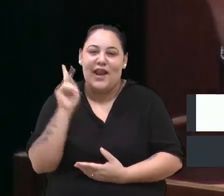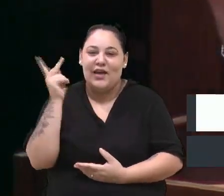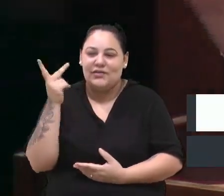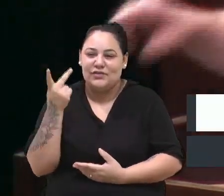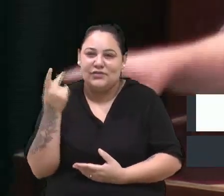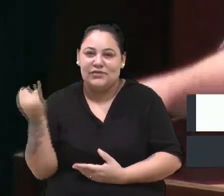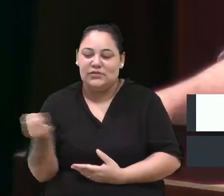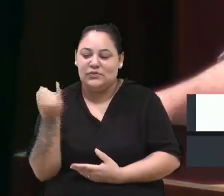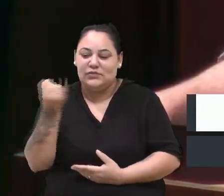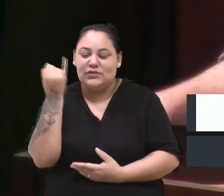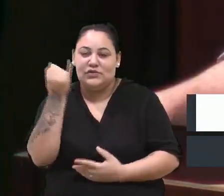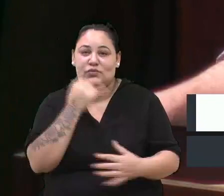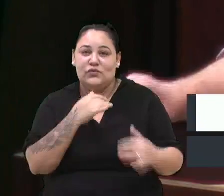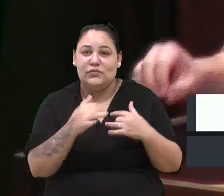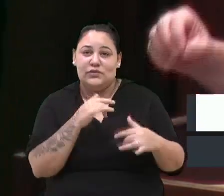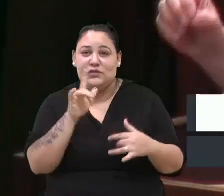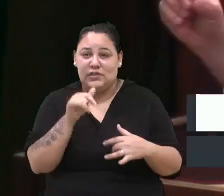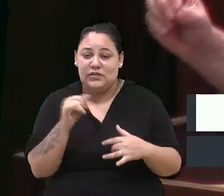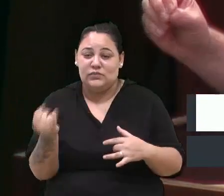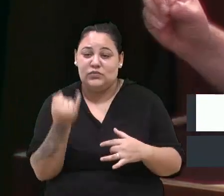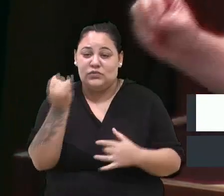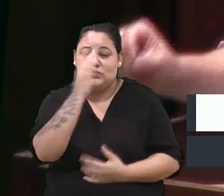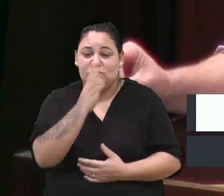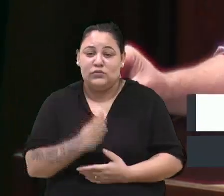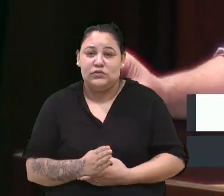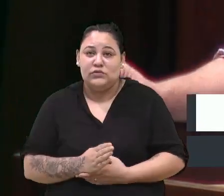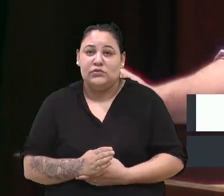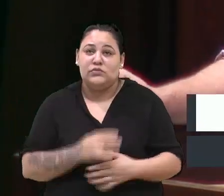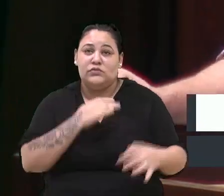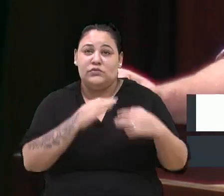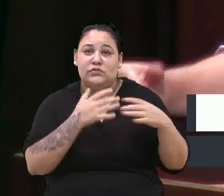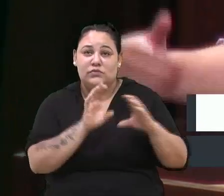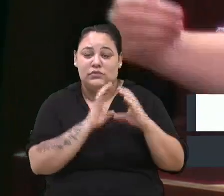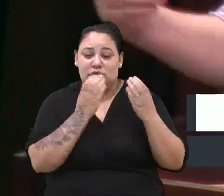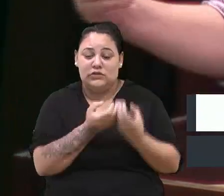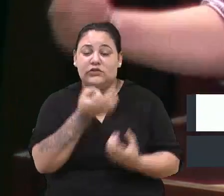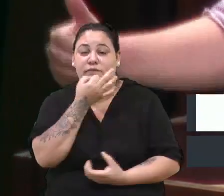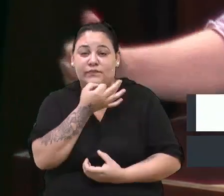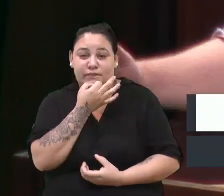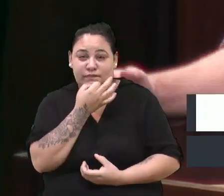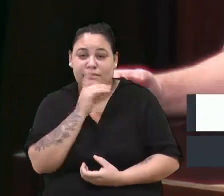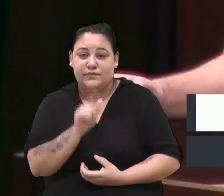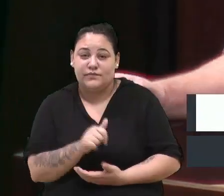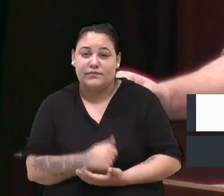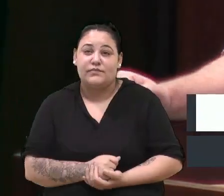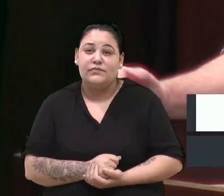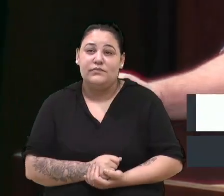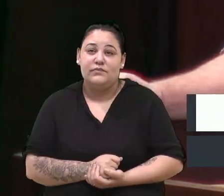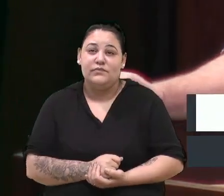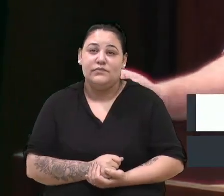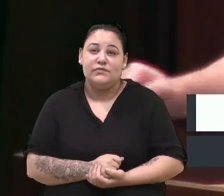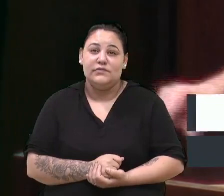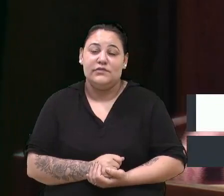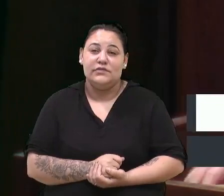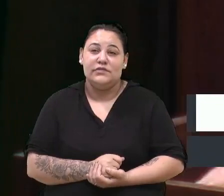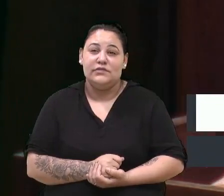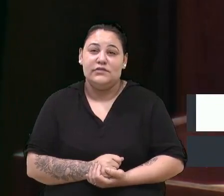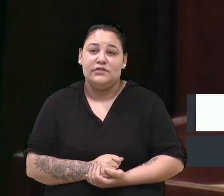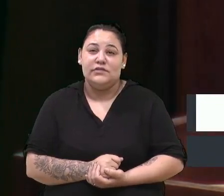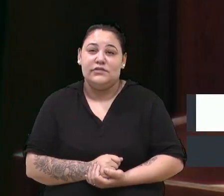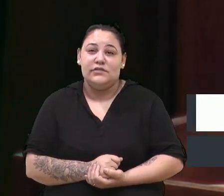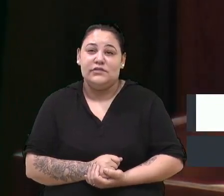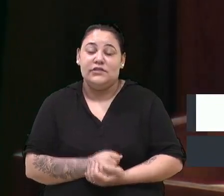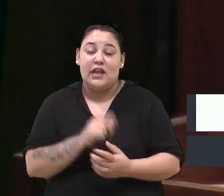case no Brasil. O movimento comunitário caxiense, ele acaba sendo um case para os outros movimentos